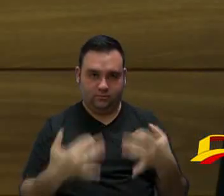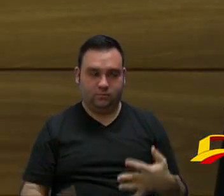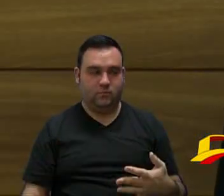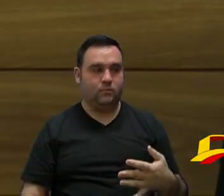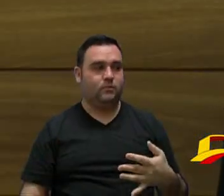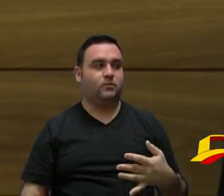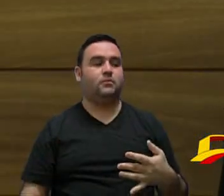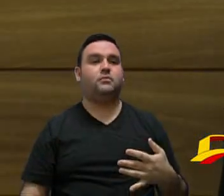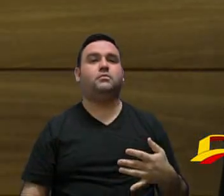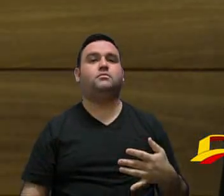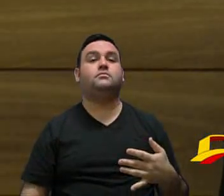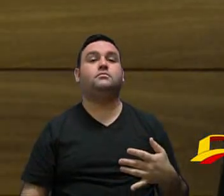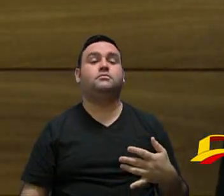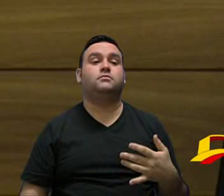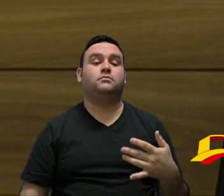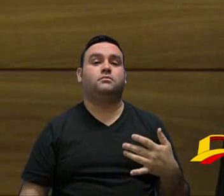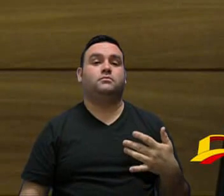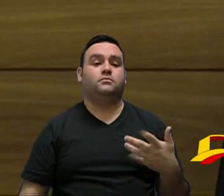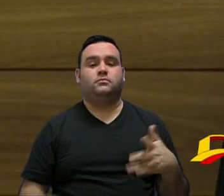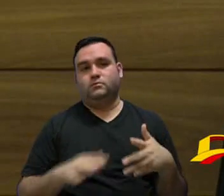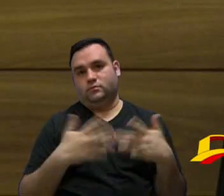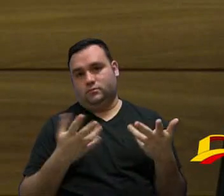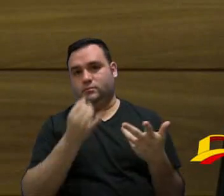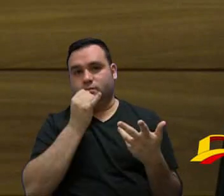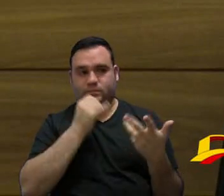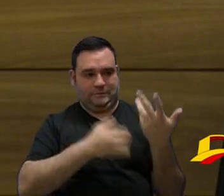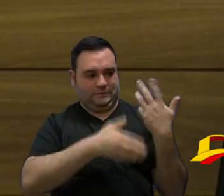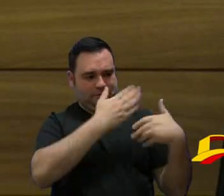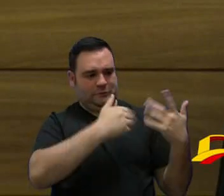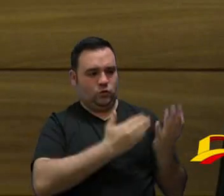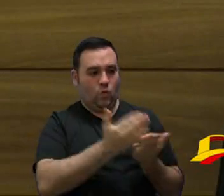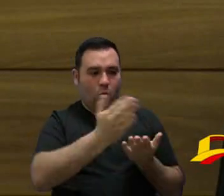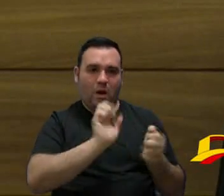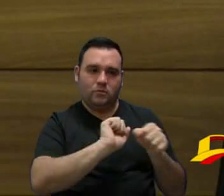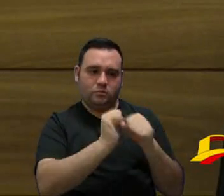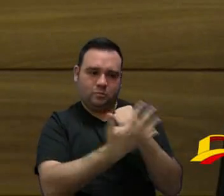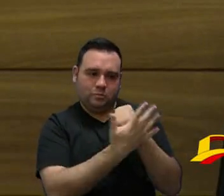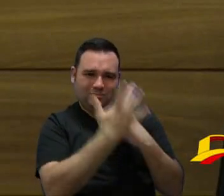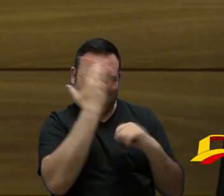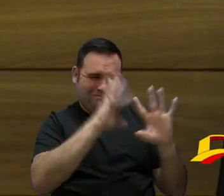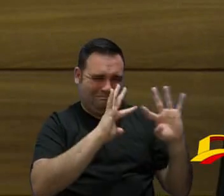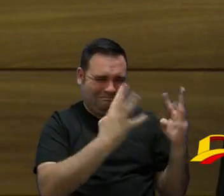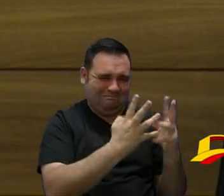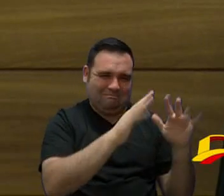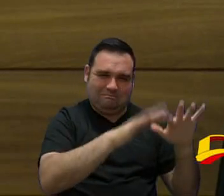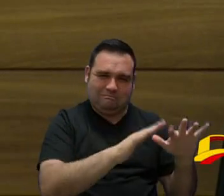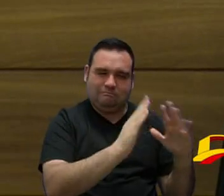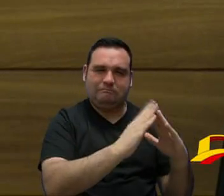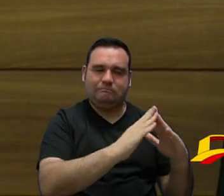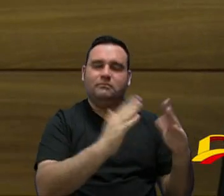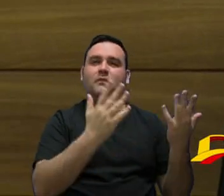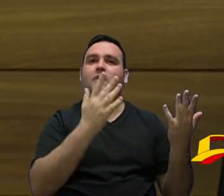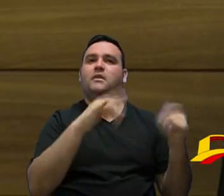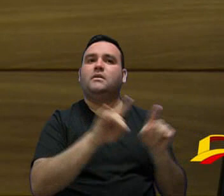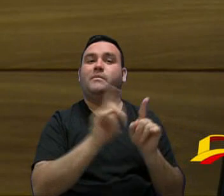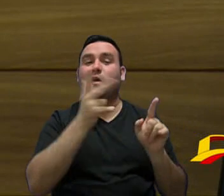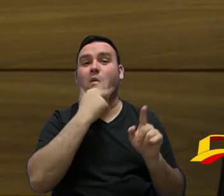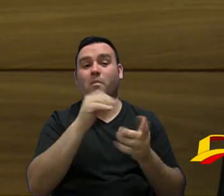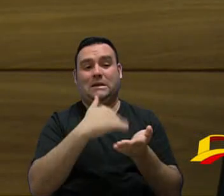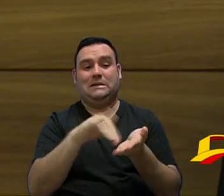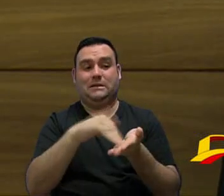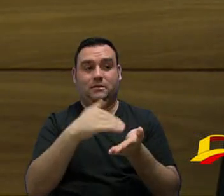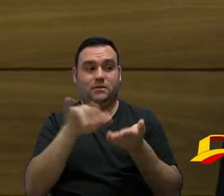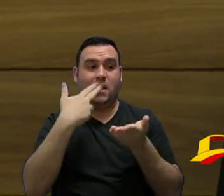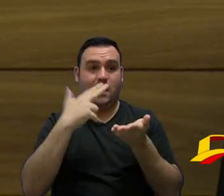é o que o então desde o início da pandemia nós fizemos o secretário fez um